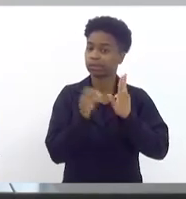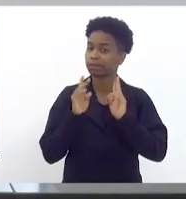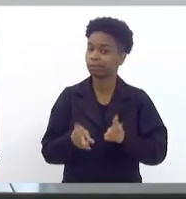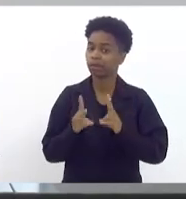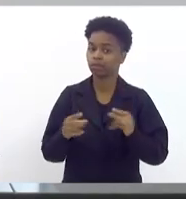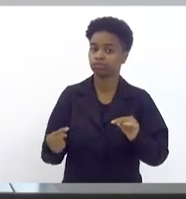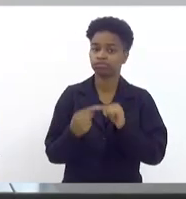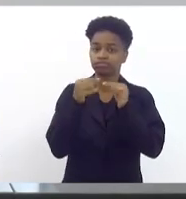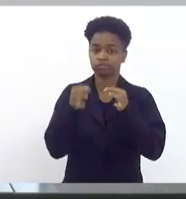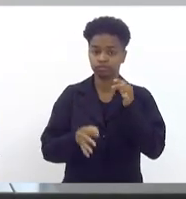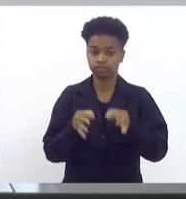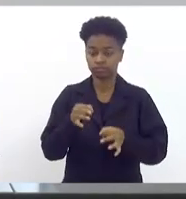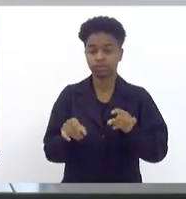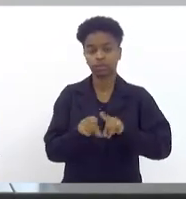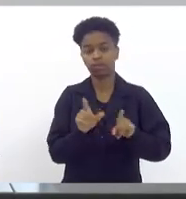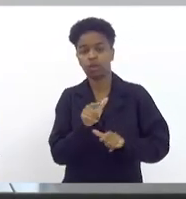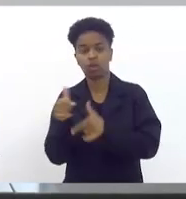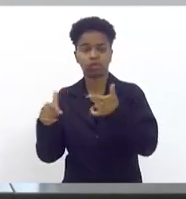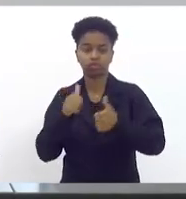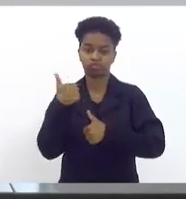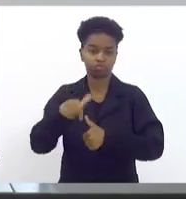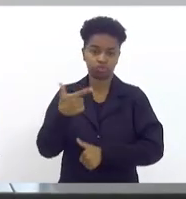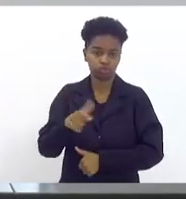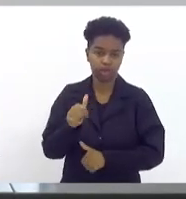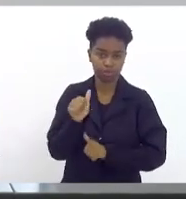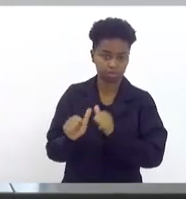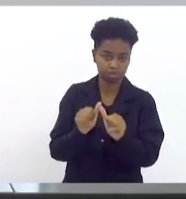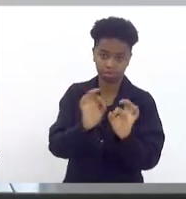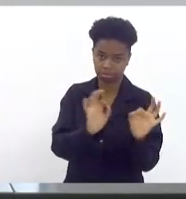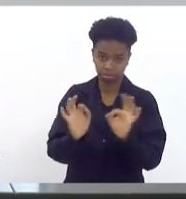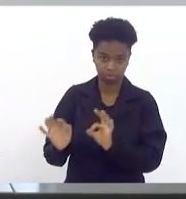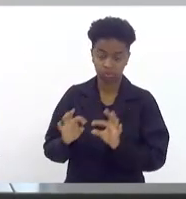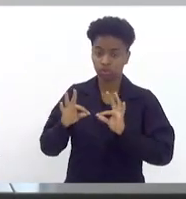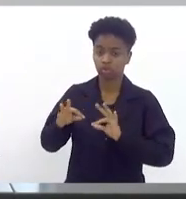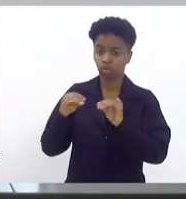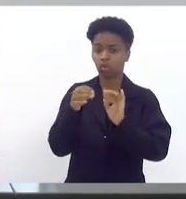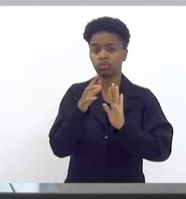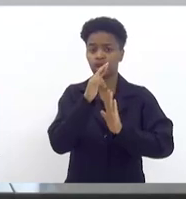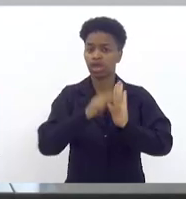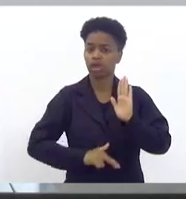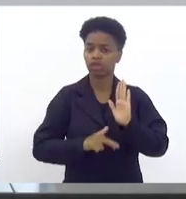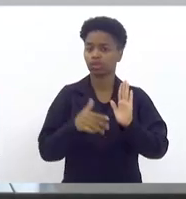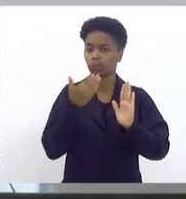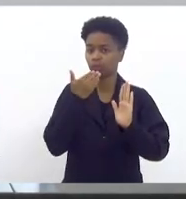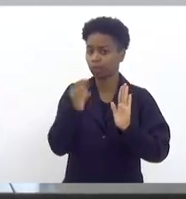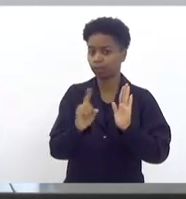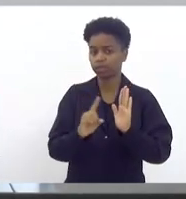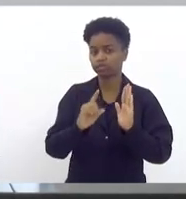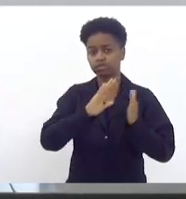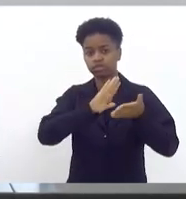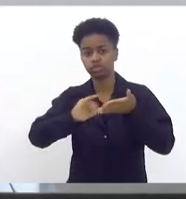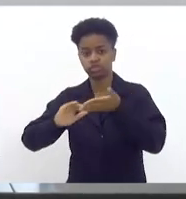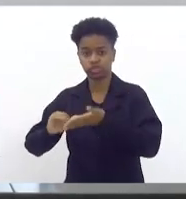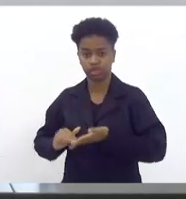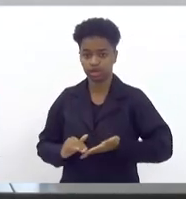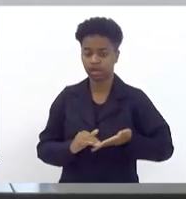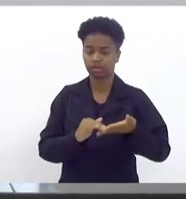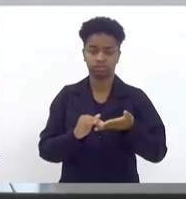juridicidade. Nos demais, sem alteração, em todos os relatores, nenhum relator pediu para que tirasse,